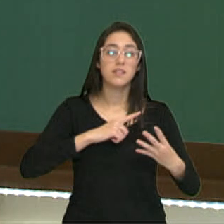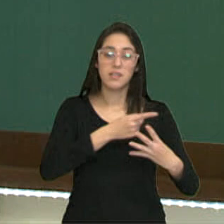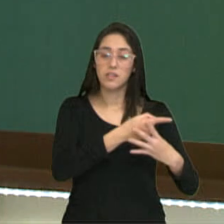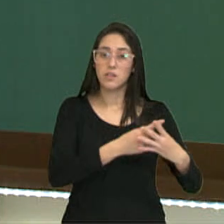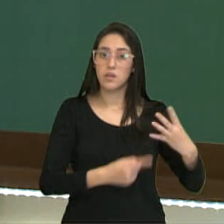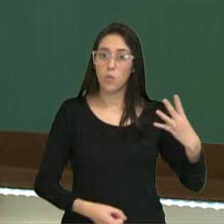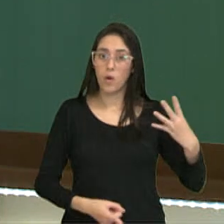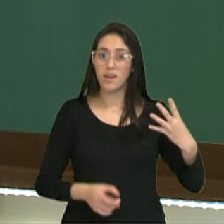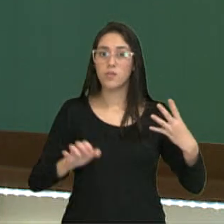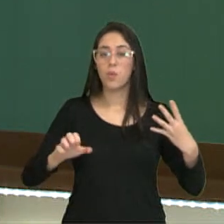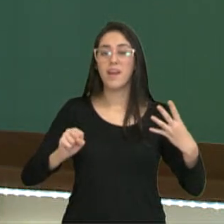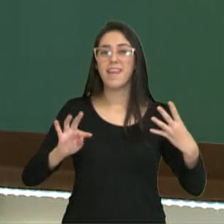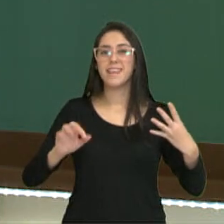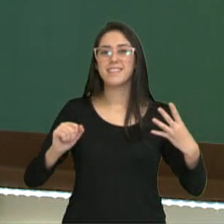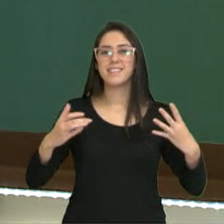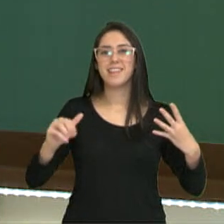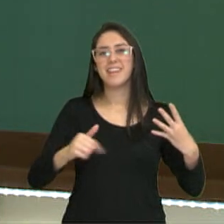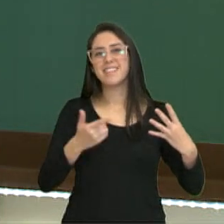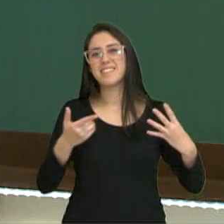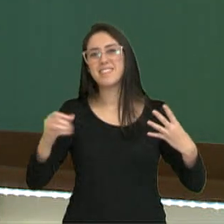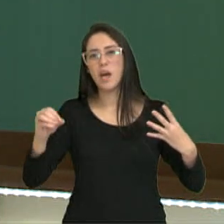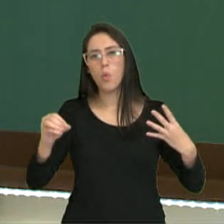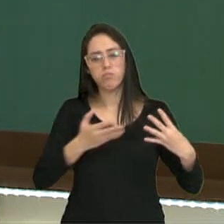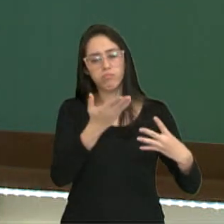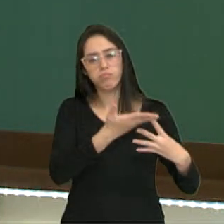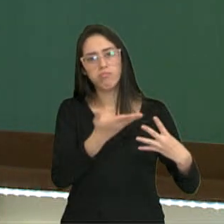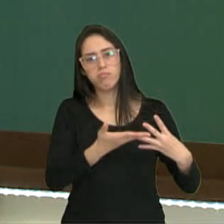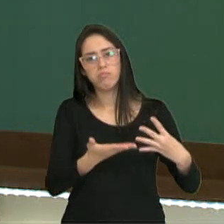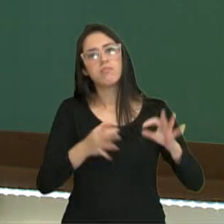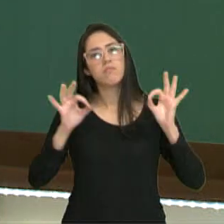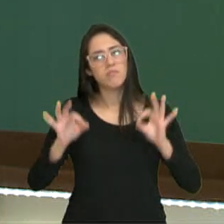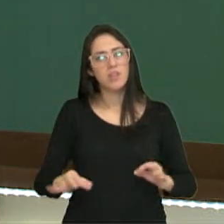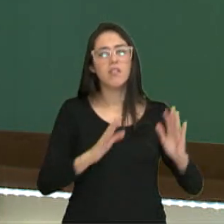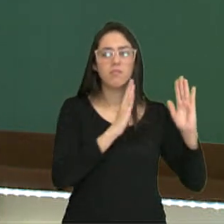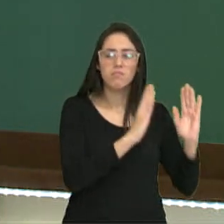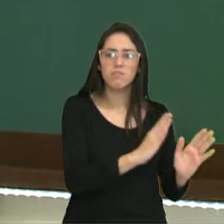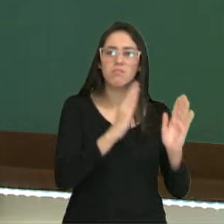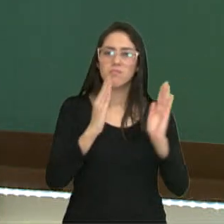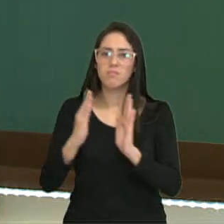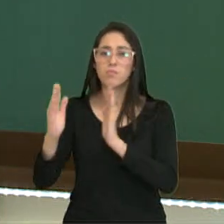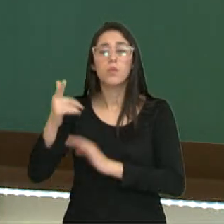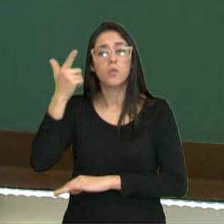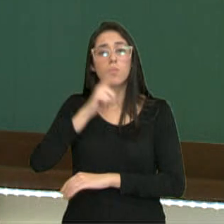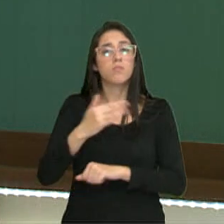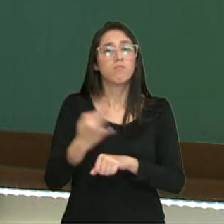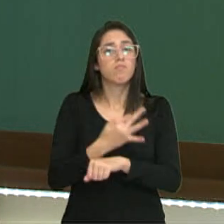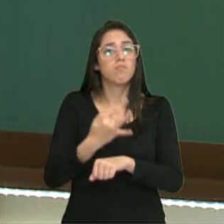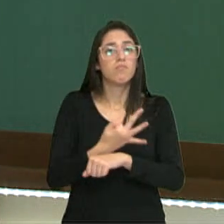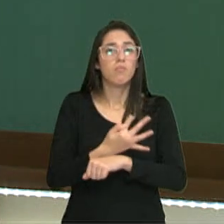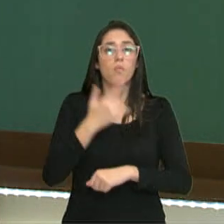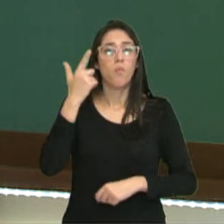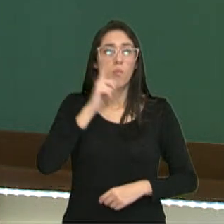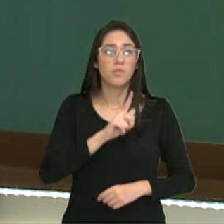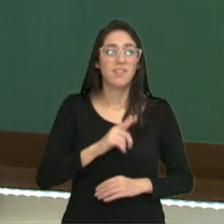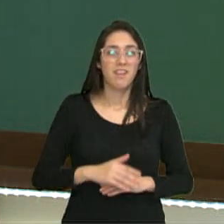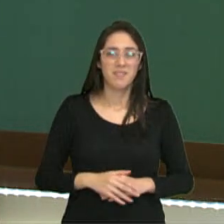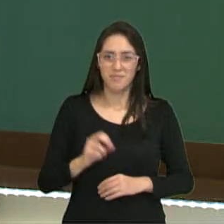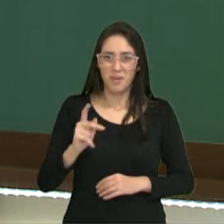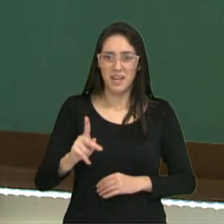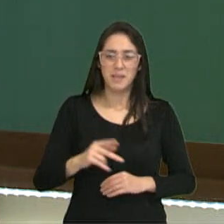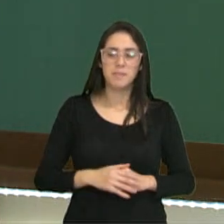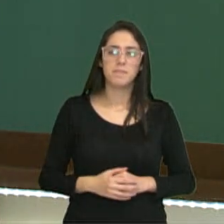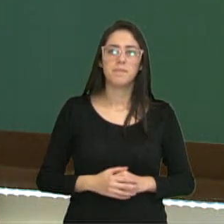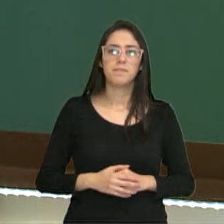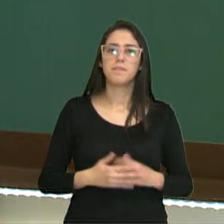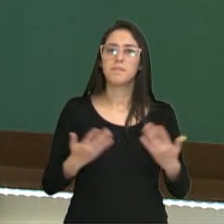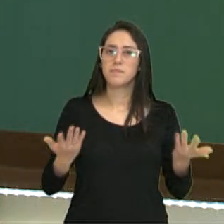bem definidas. Então, a vegetação, ela vai conseguir sobreviver a todos os climas. Ok?